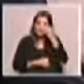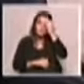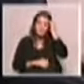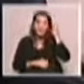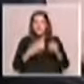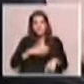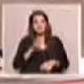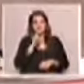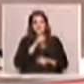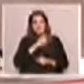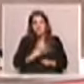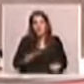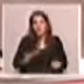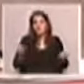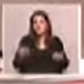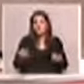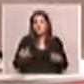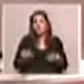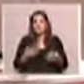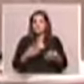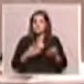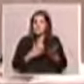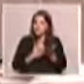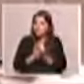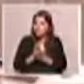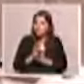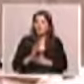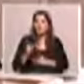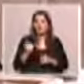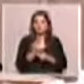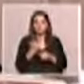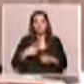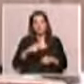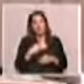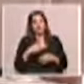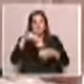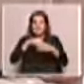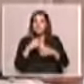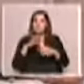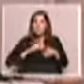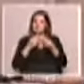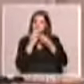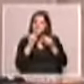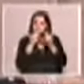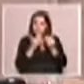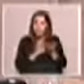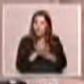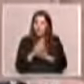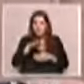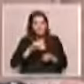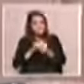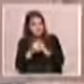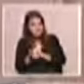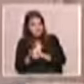forma de facto, conseguirmos manter tudo aquilo que nós gostamos no queijo e adaptá-lo, ou